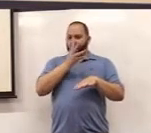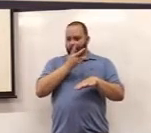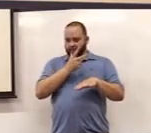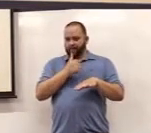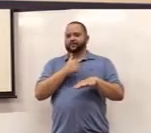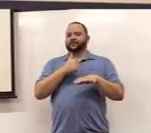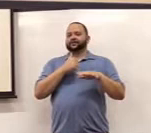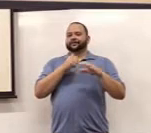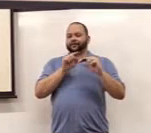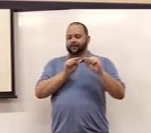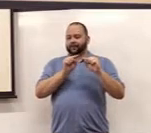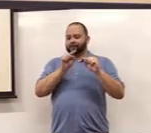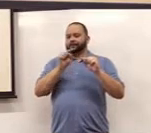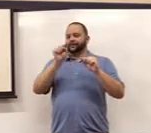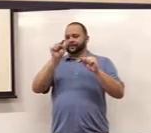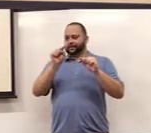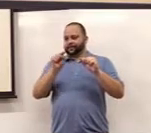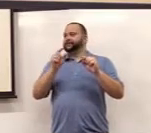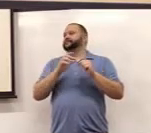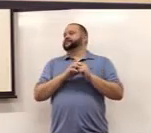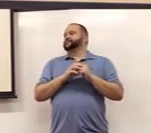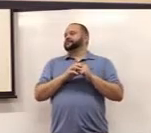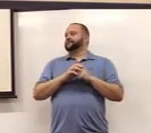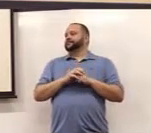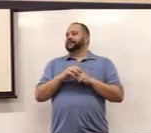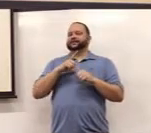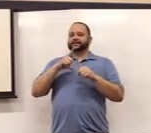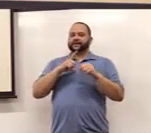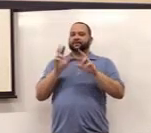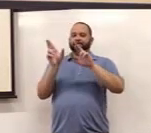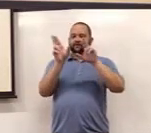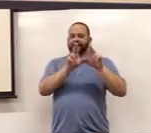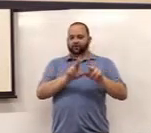lento, na escala oposta,